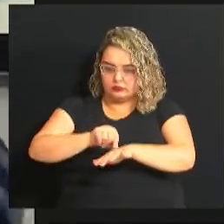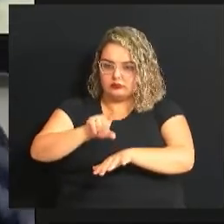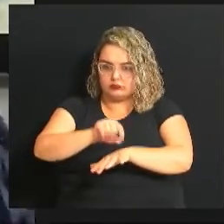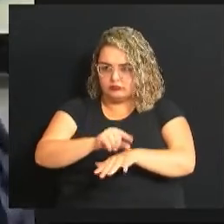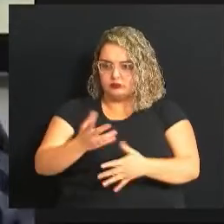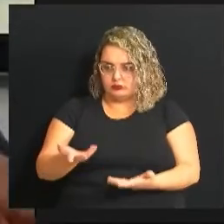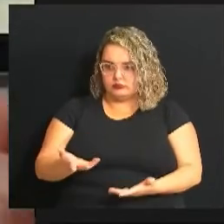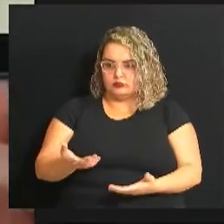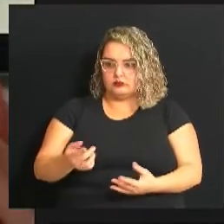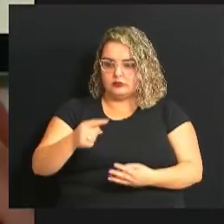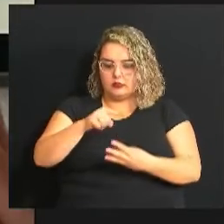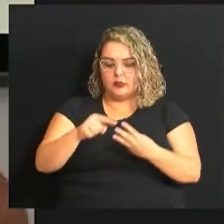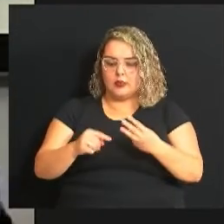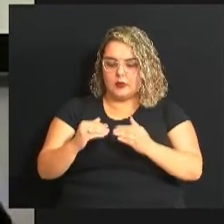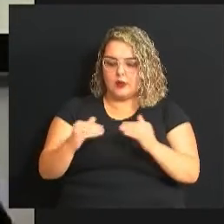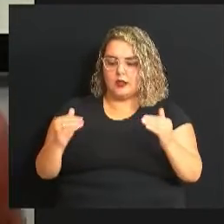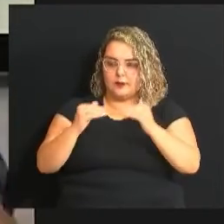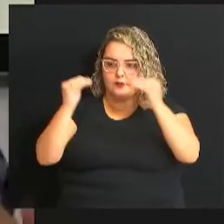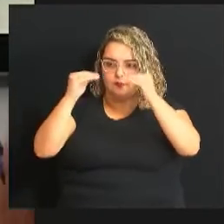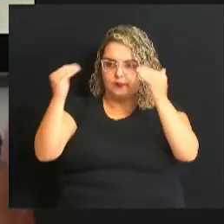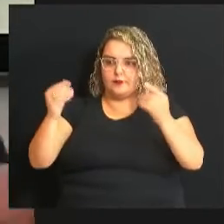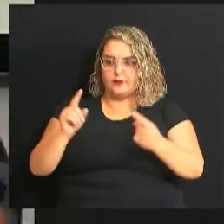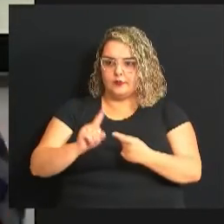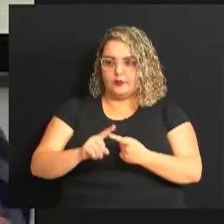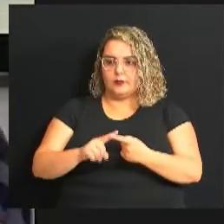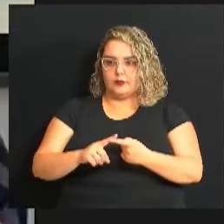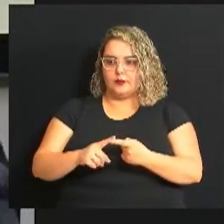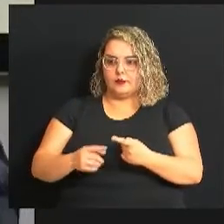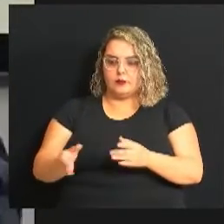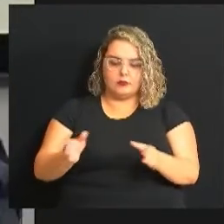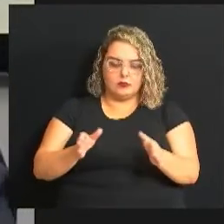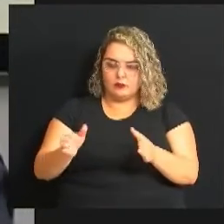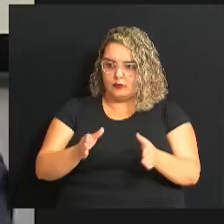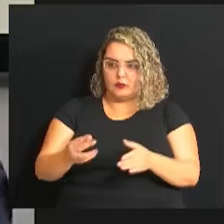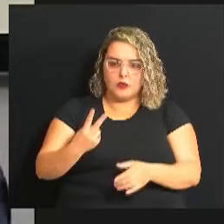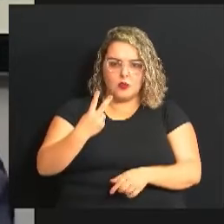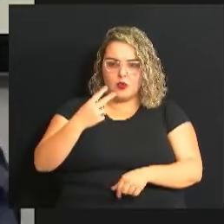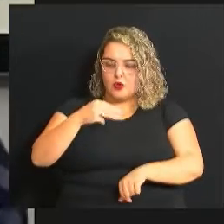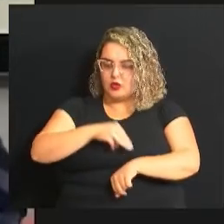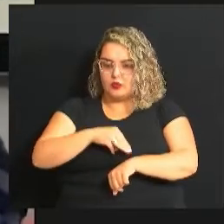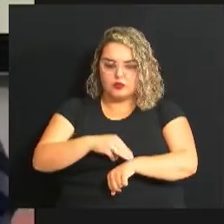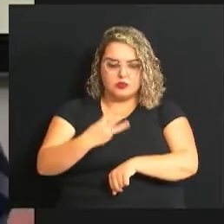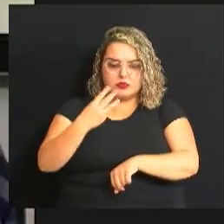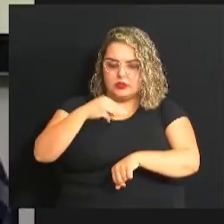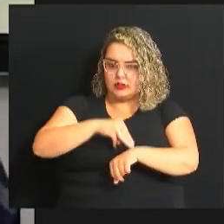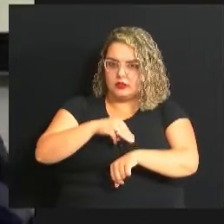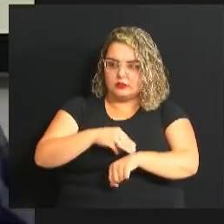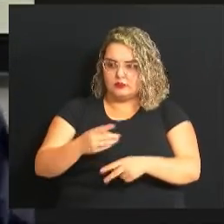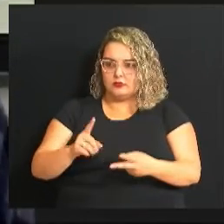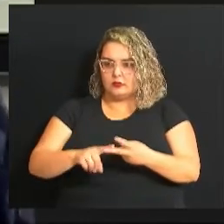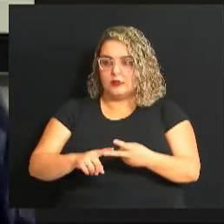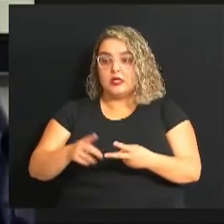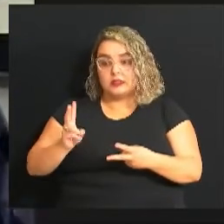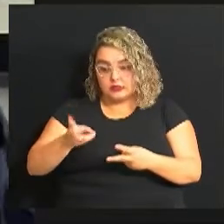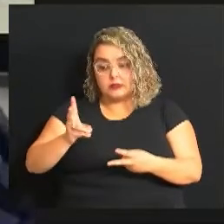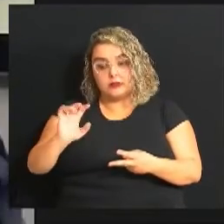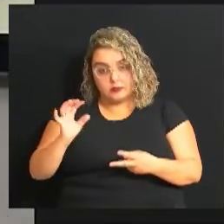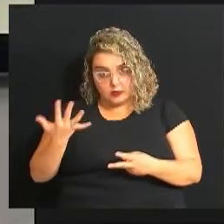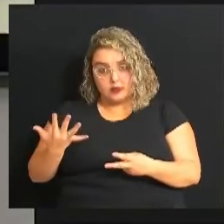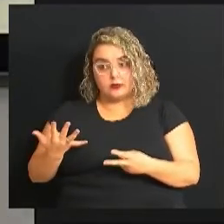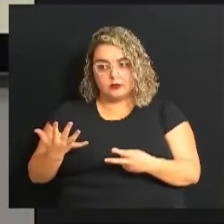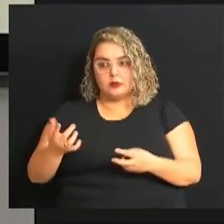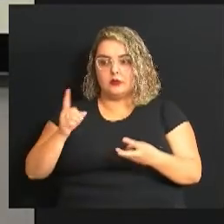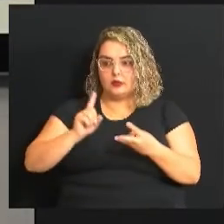3 esferas, que é a duração do comportamento, temporal mesmo, 2 minutos, 3 minutos, a frequência, que é a quantidade de vezes,